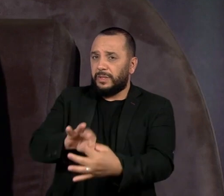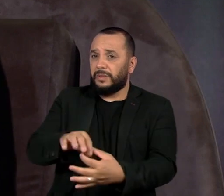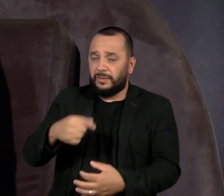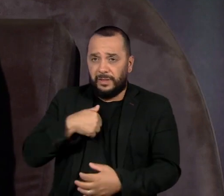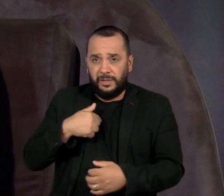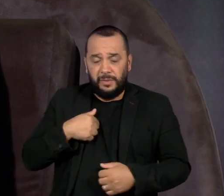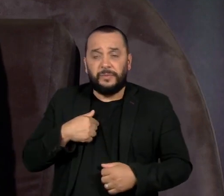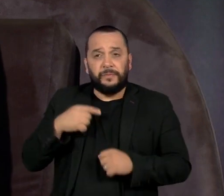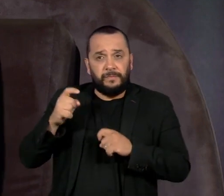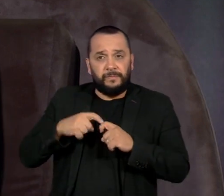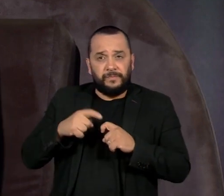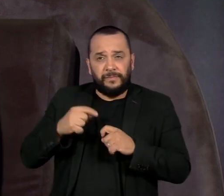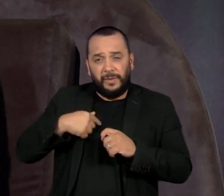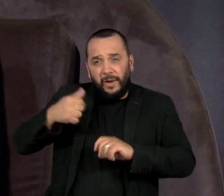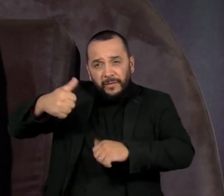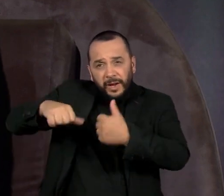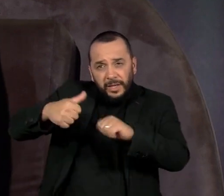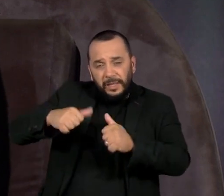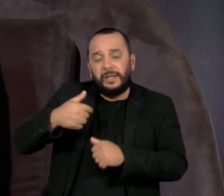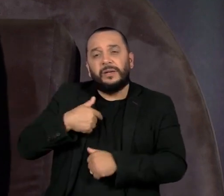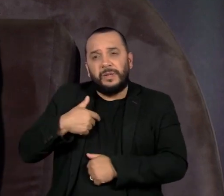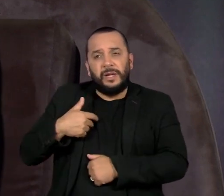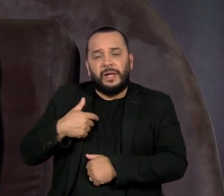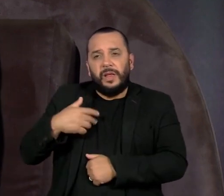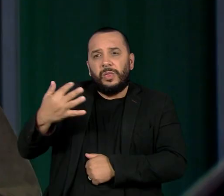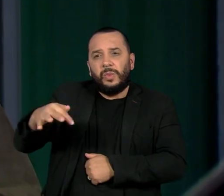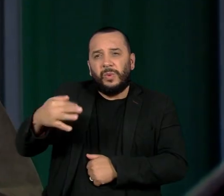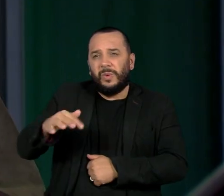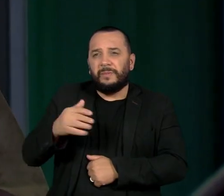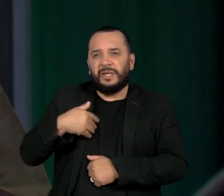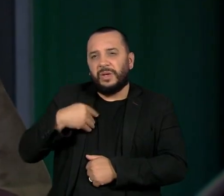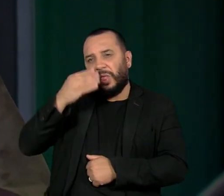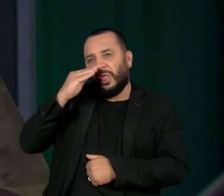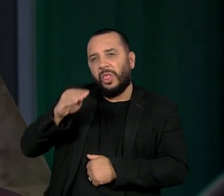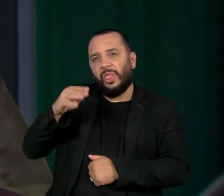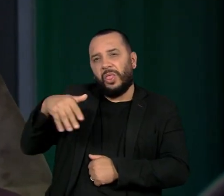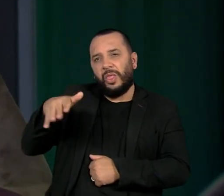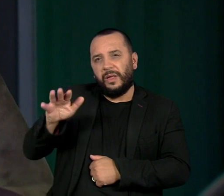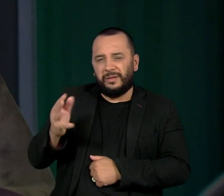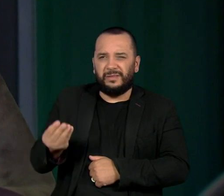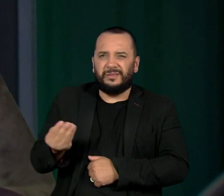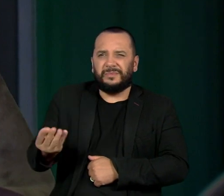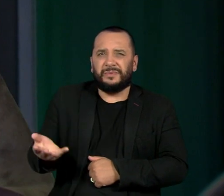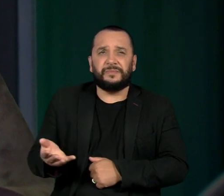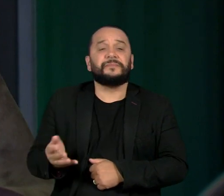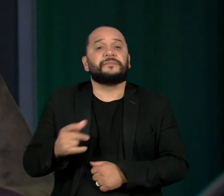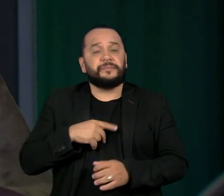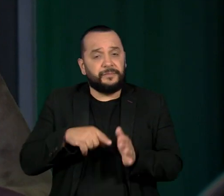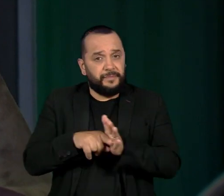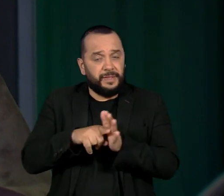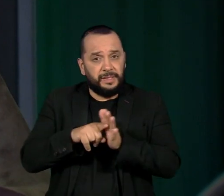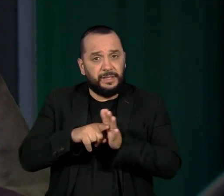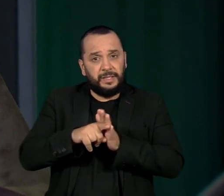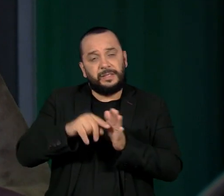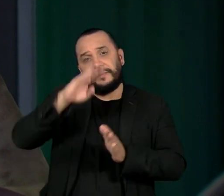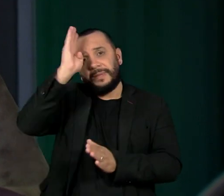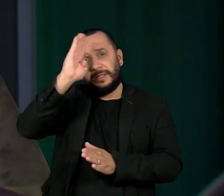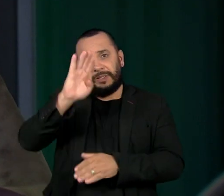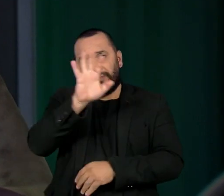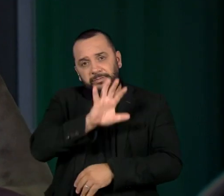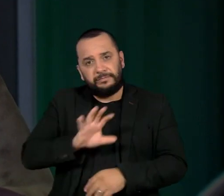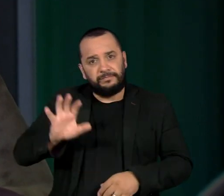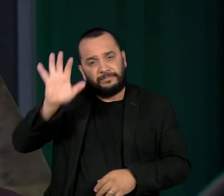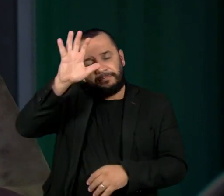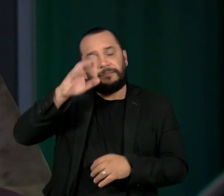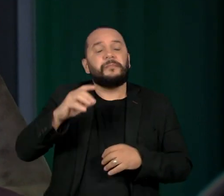médico, avalie aquela dor dando menos importância do que ela tem. E de acordo com a pesquisa de demografia médica do Brasil,